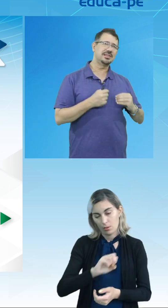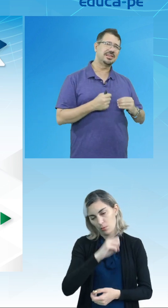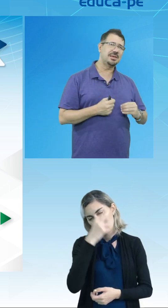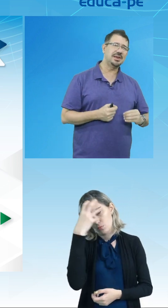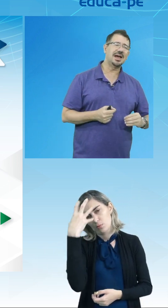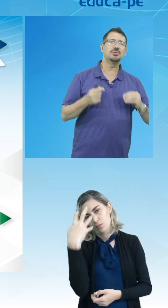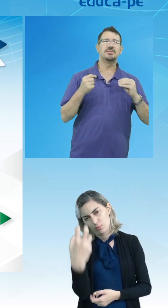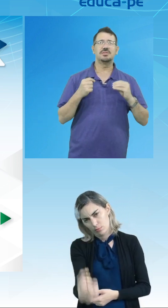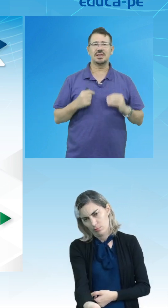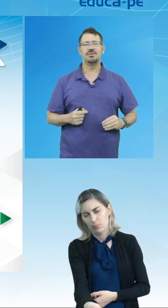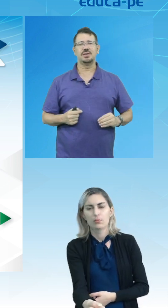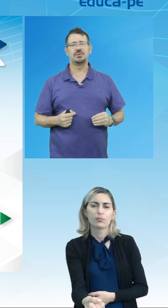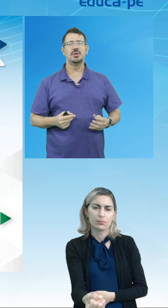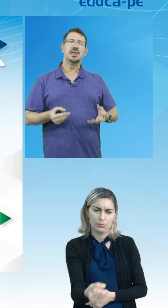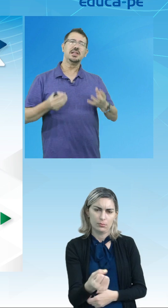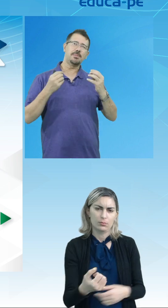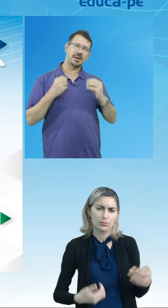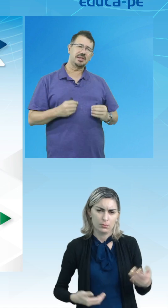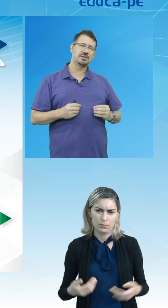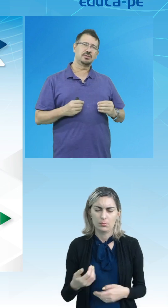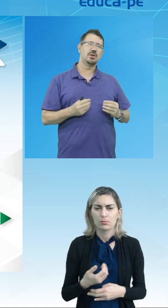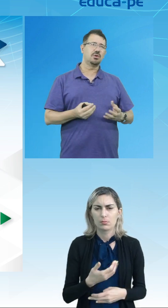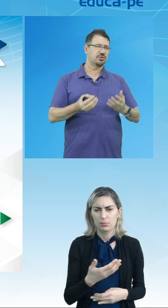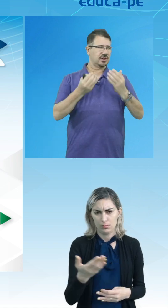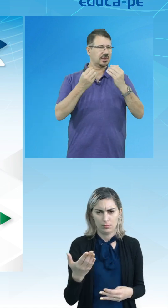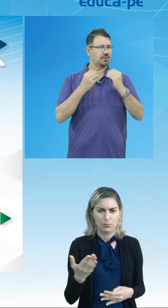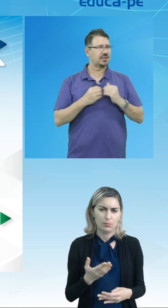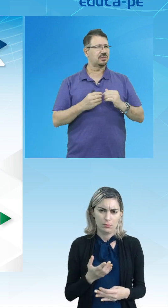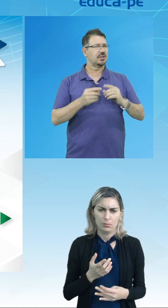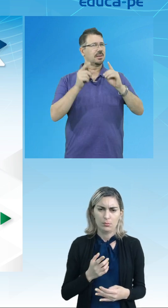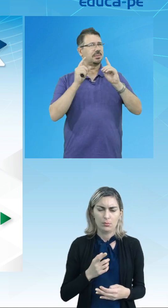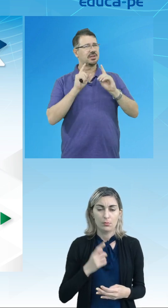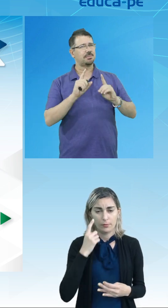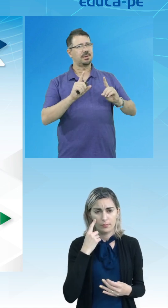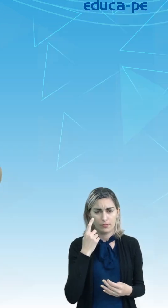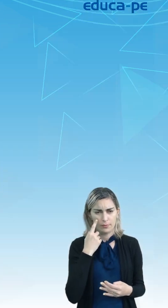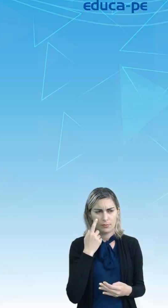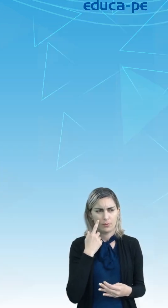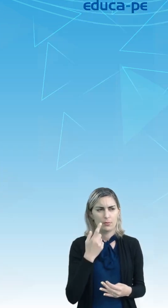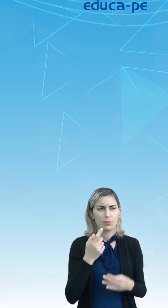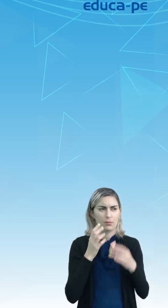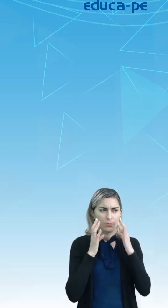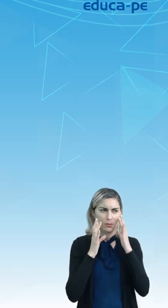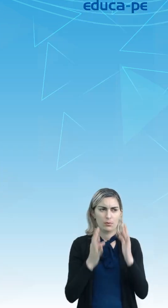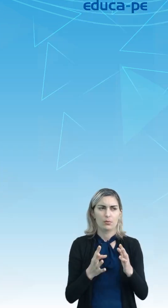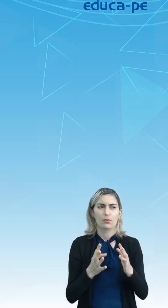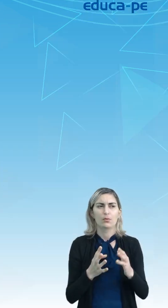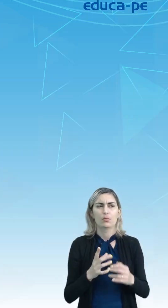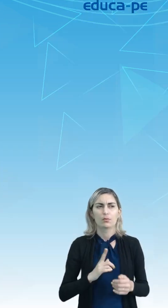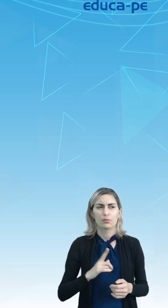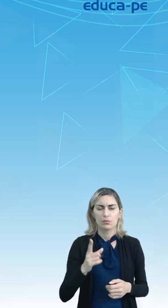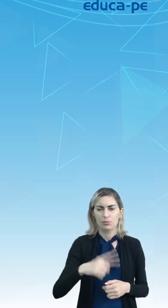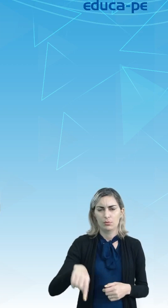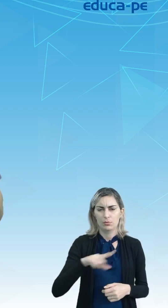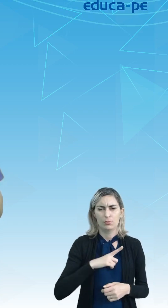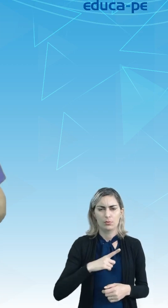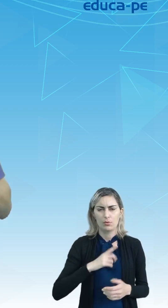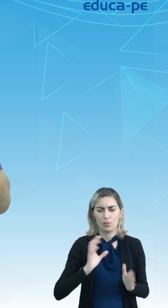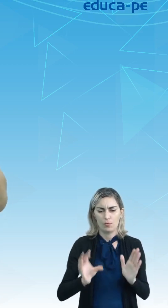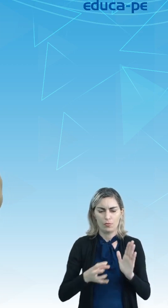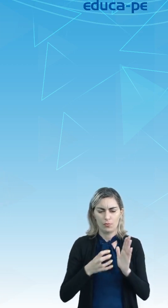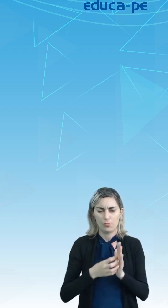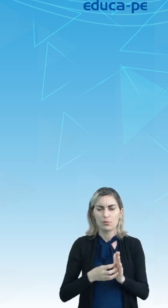um determinado serviço. Então, para isso, eu gostaria que vocês prestassem bem atenção. Nós temos a